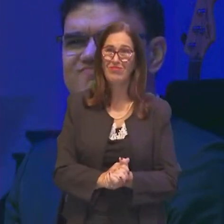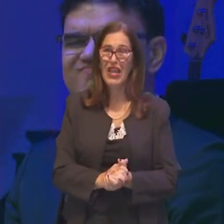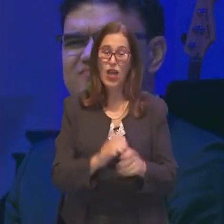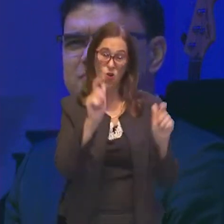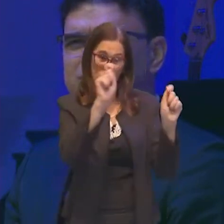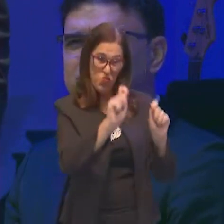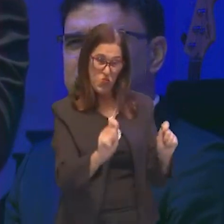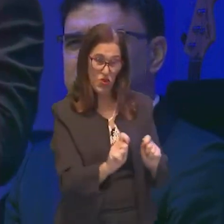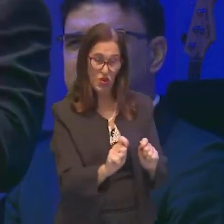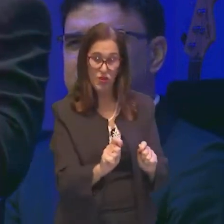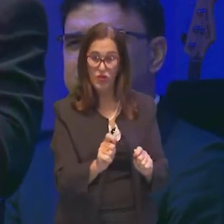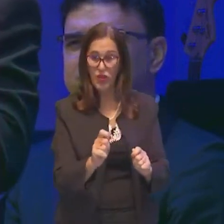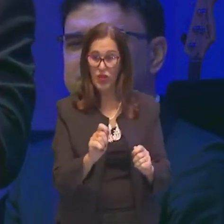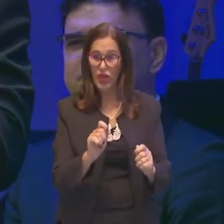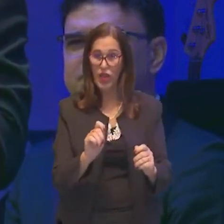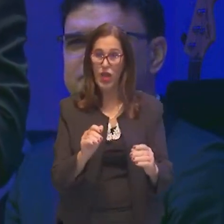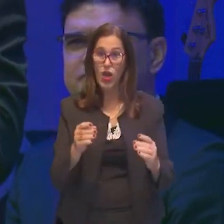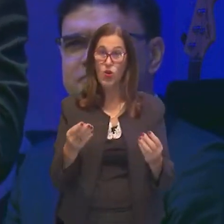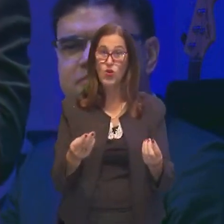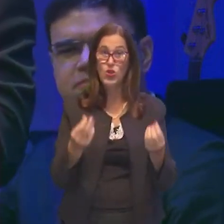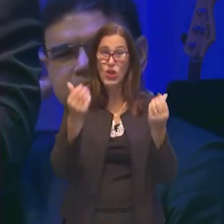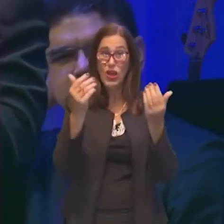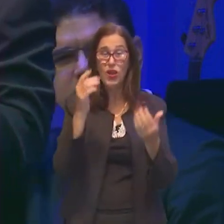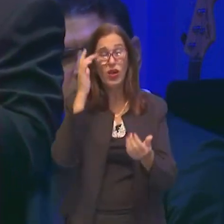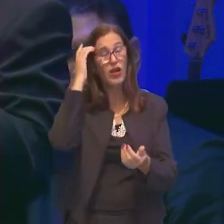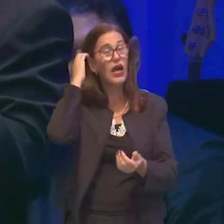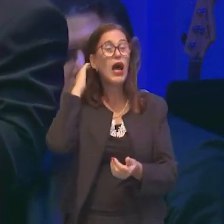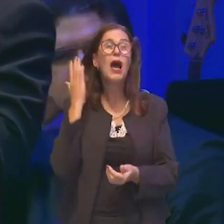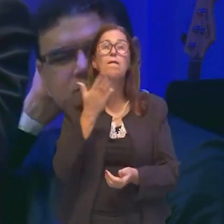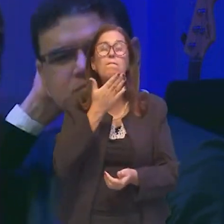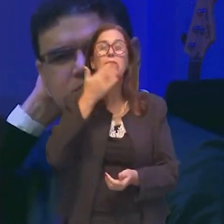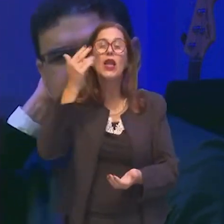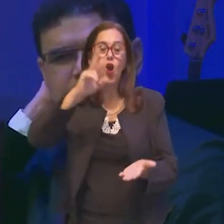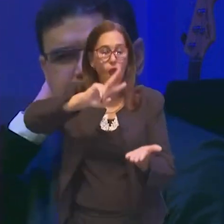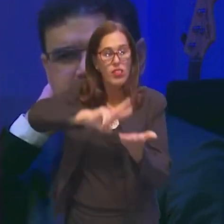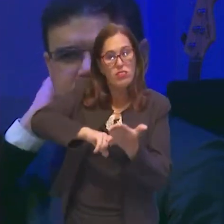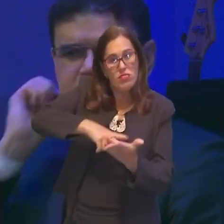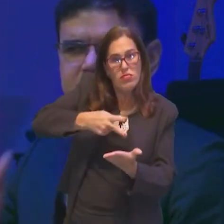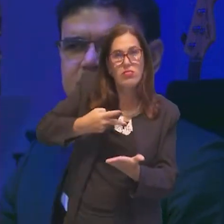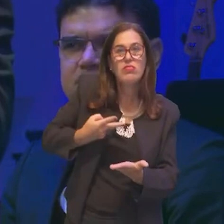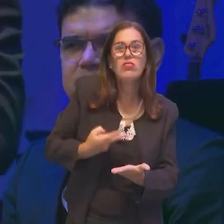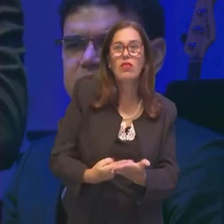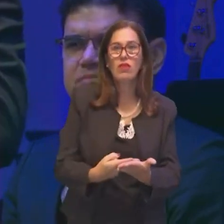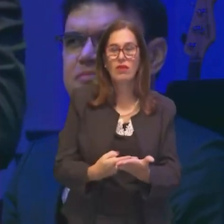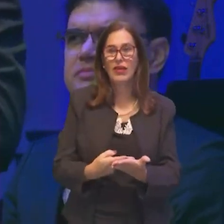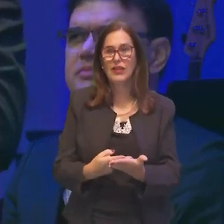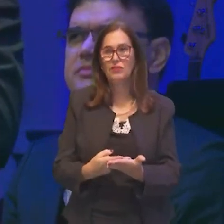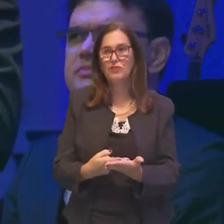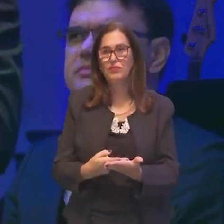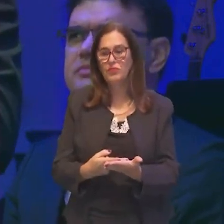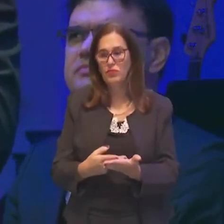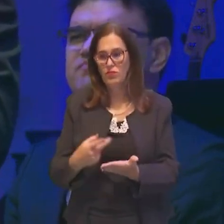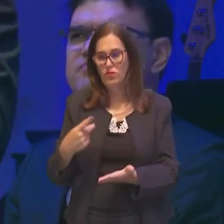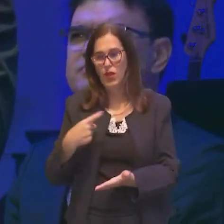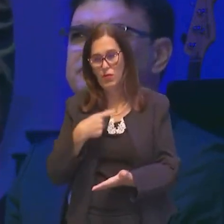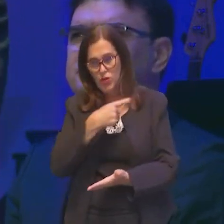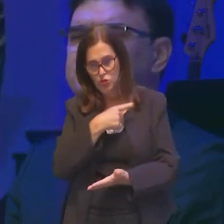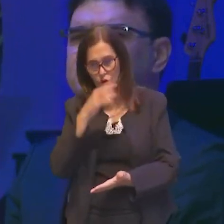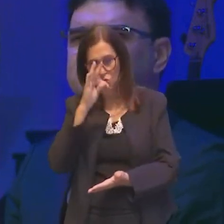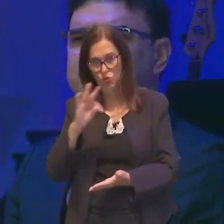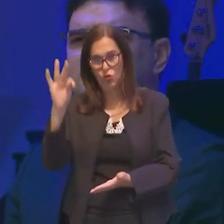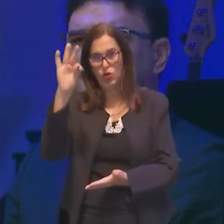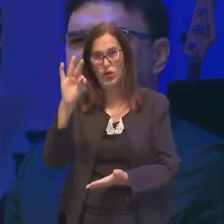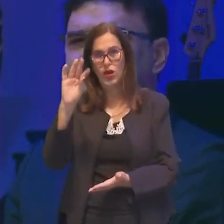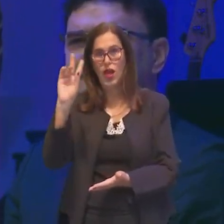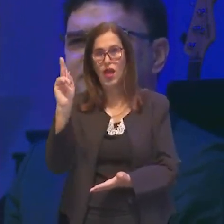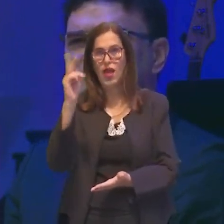Alguns vão entender em conexão com dinheiro, mas a melhor interpretação, e aí o pastor e teólogo Hernandes